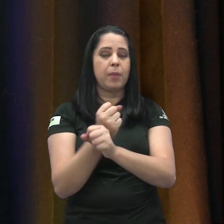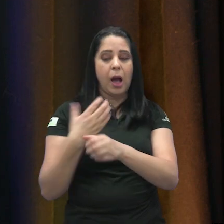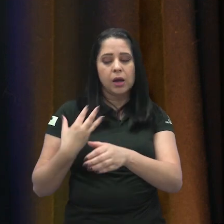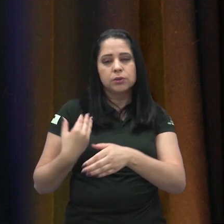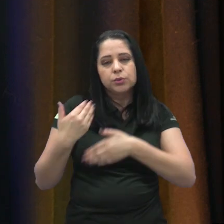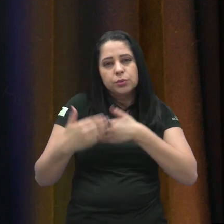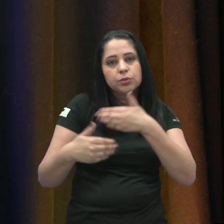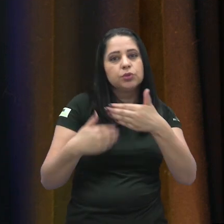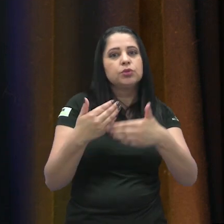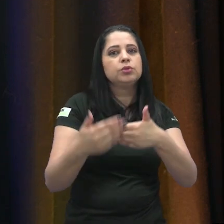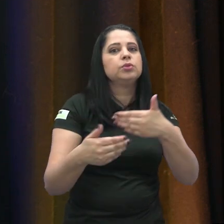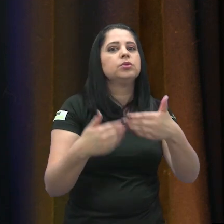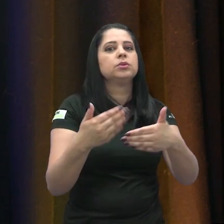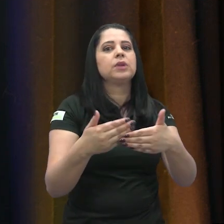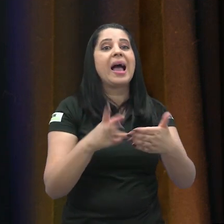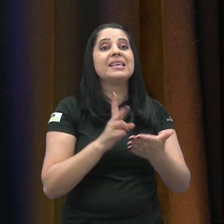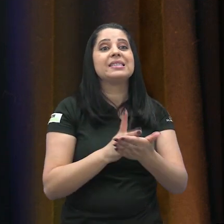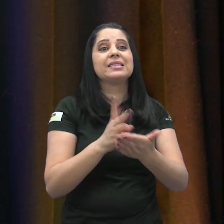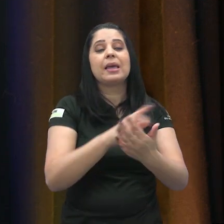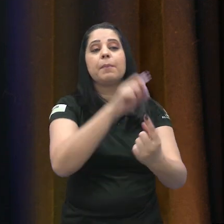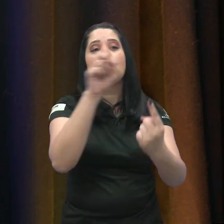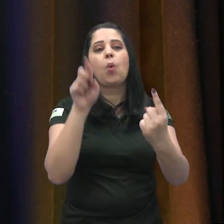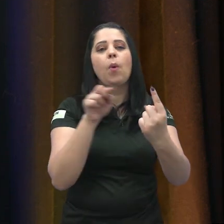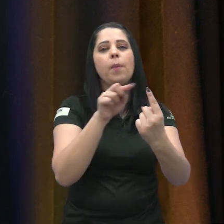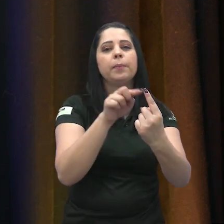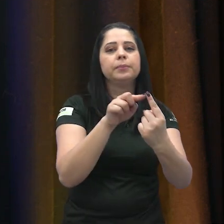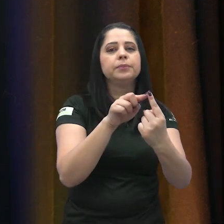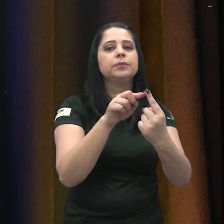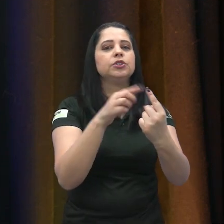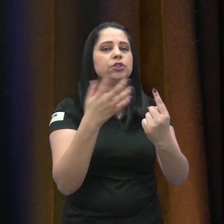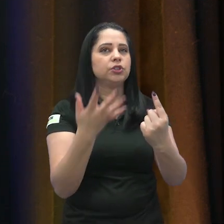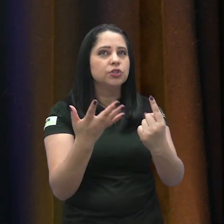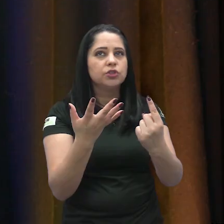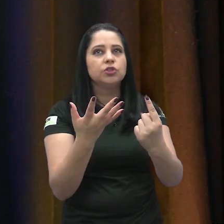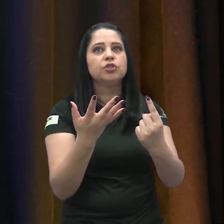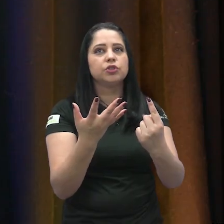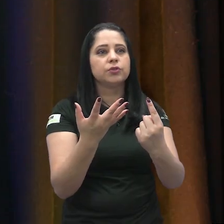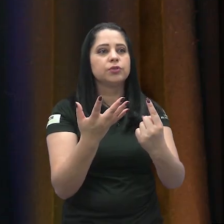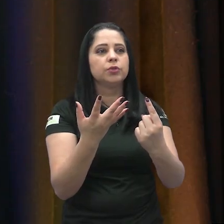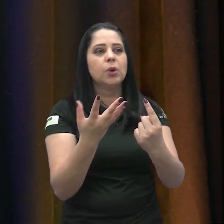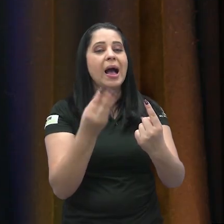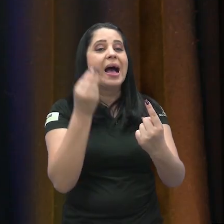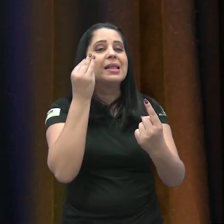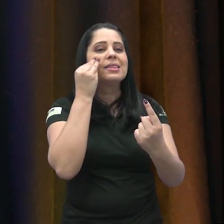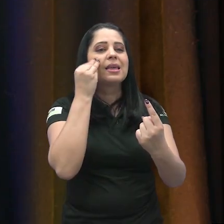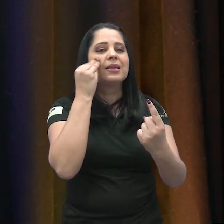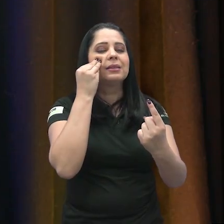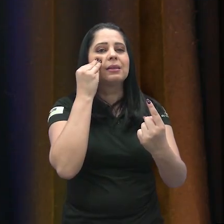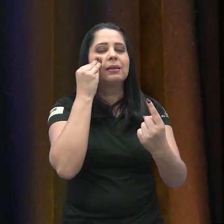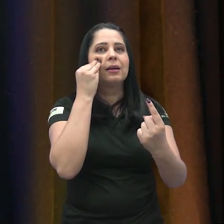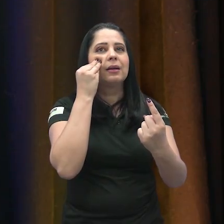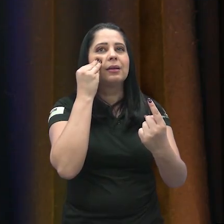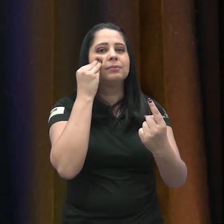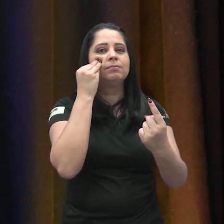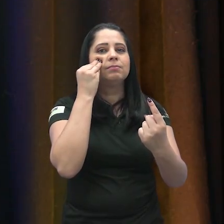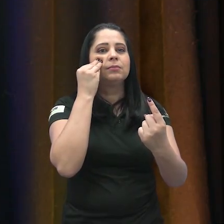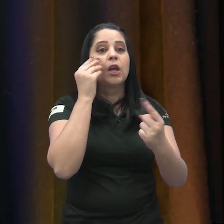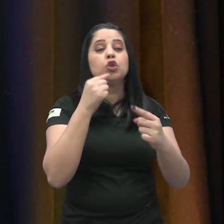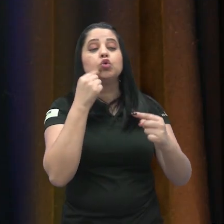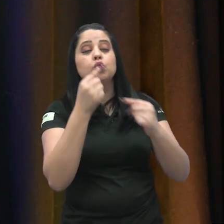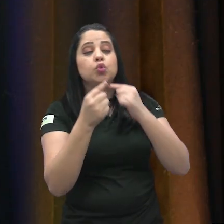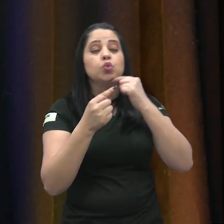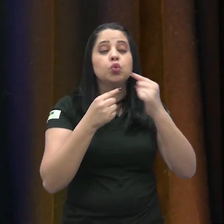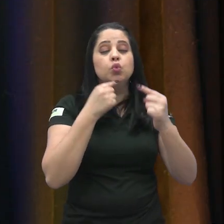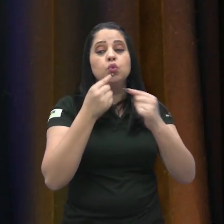meu percurso na vida foram todas buscando essas respostas. Eu acho que foi isso que contribuiu bastante. Eu querer resolver as